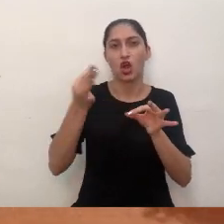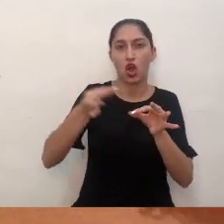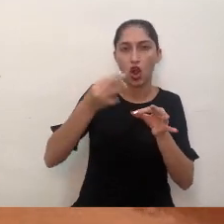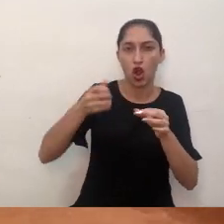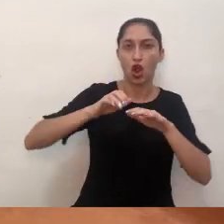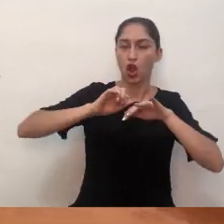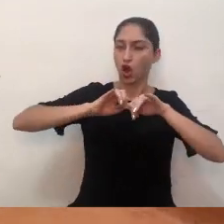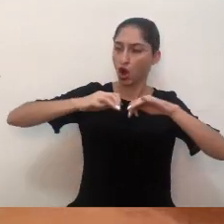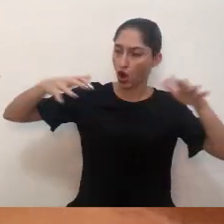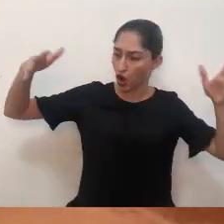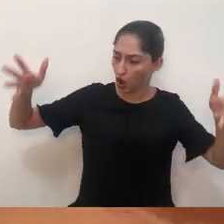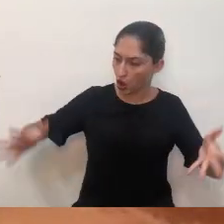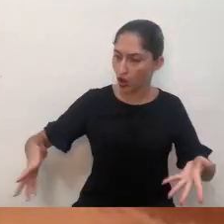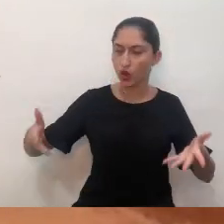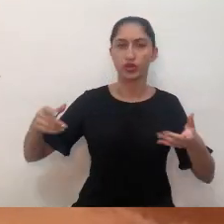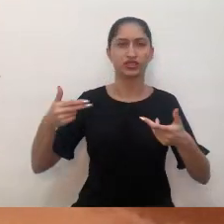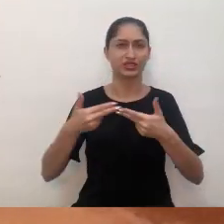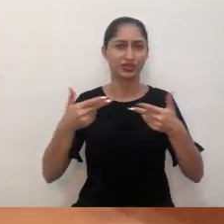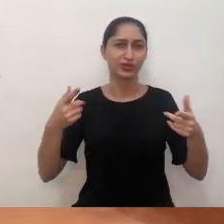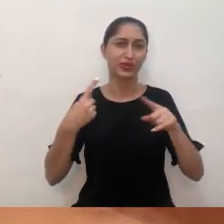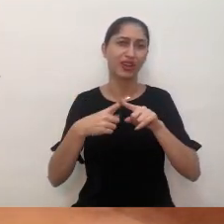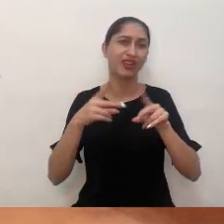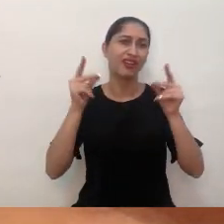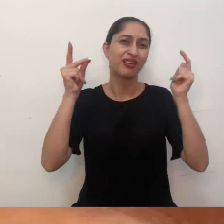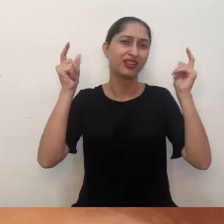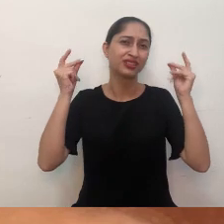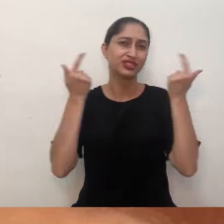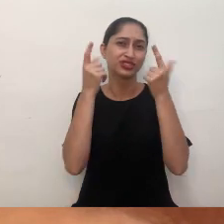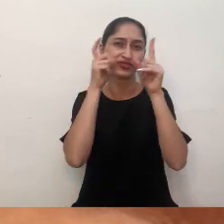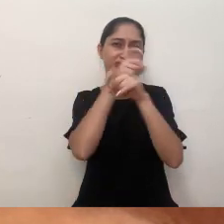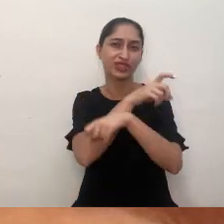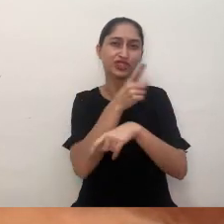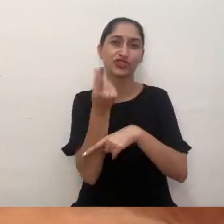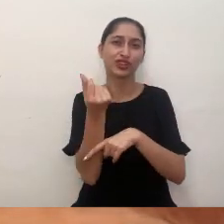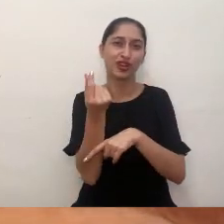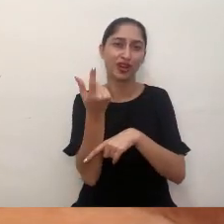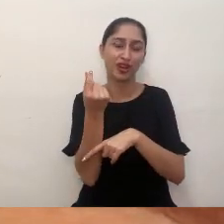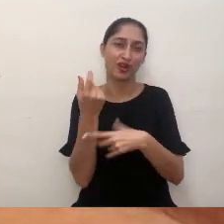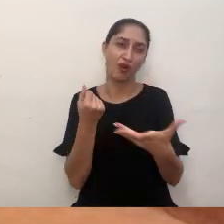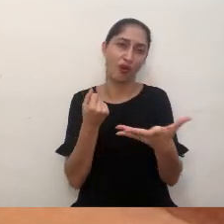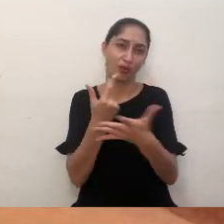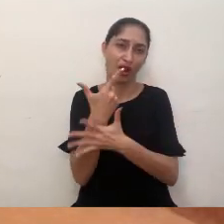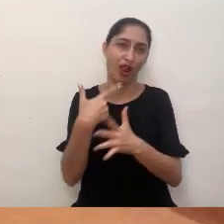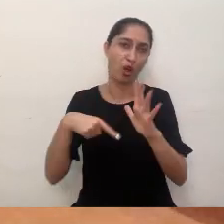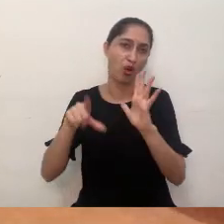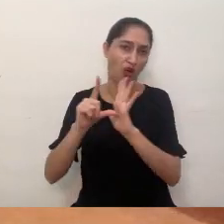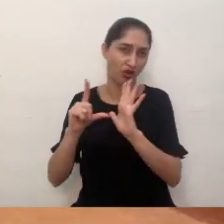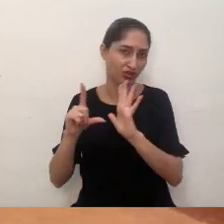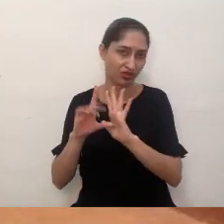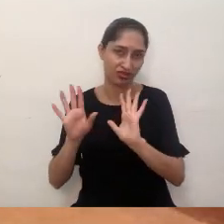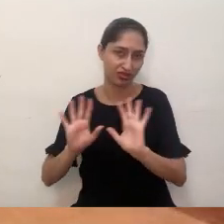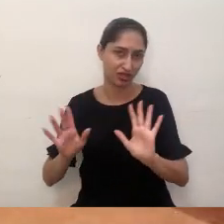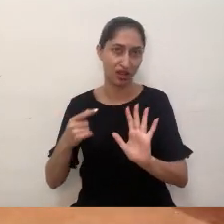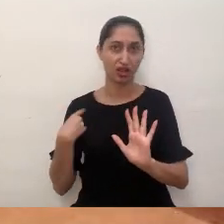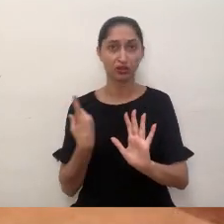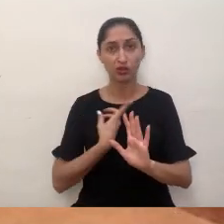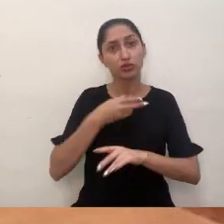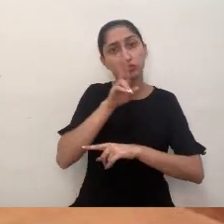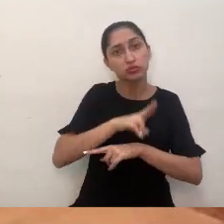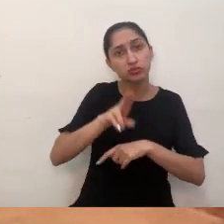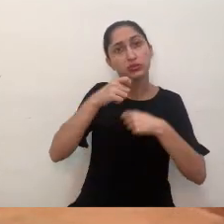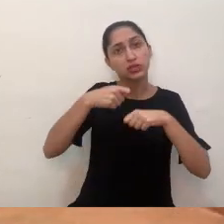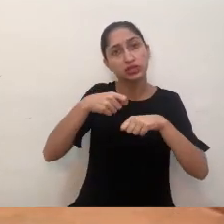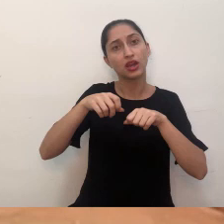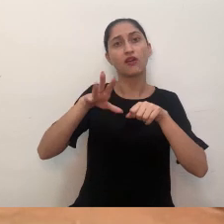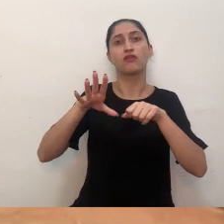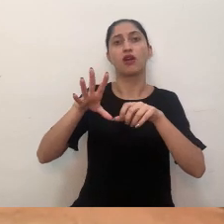colchão, porque na época era muito difícil para a gente conseguir o dinheiro para comprar na loja, né? Então a gente, tudo que a gente usava era saída